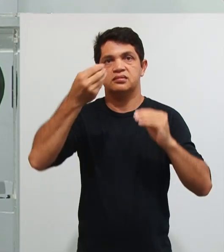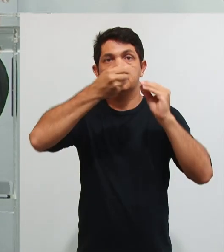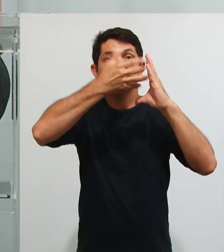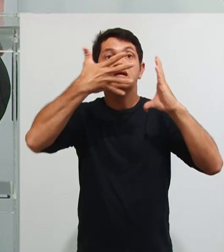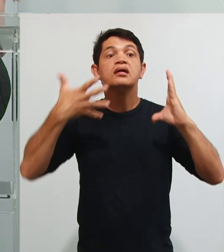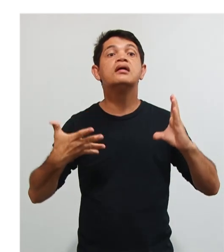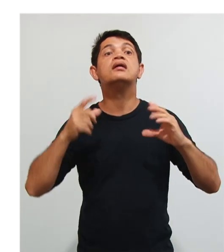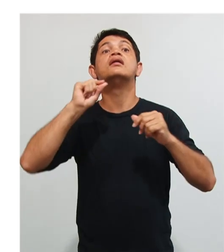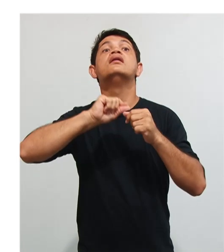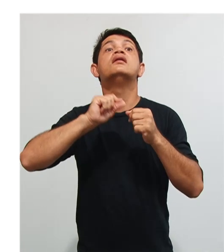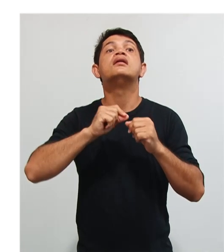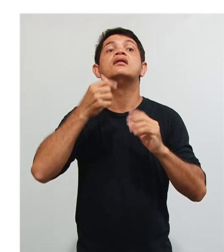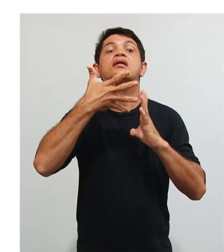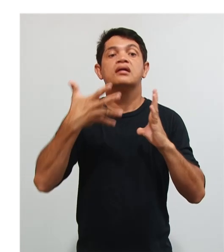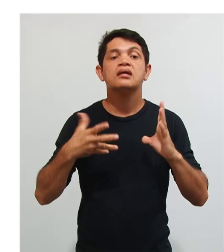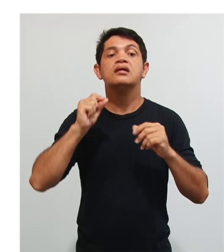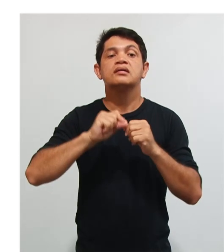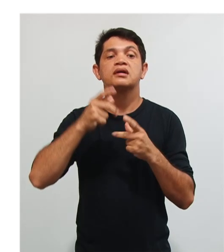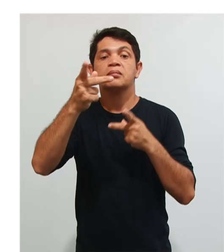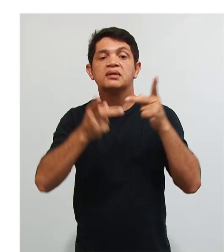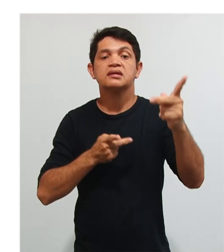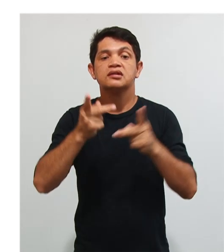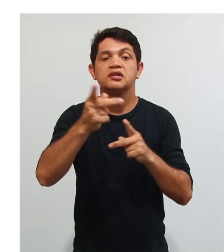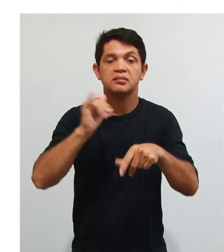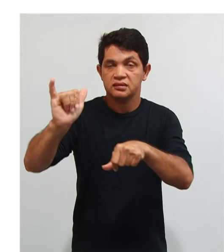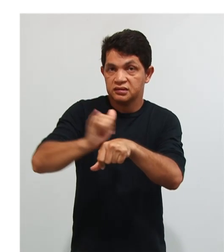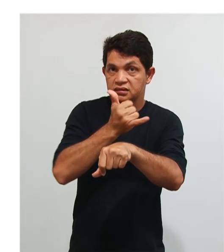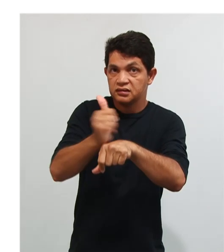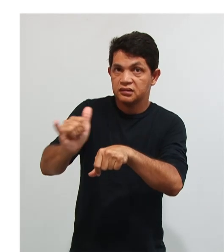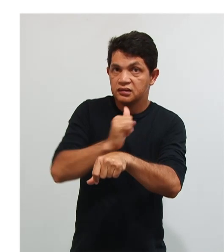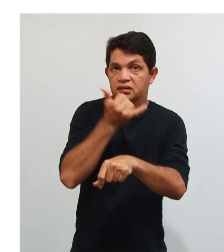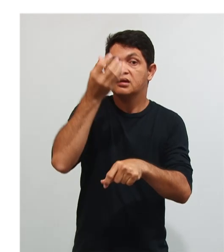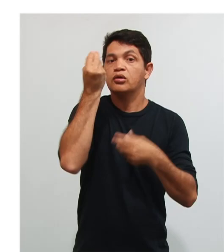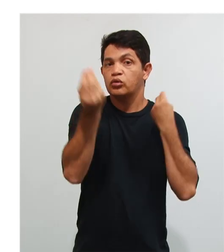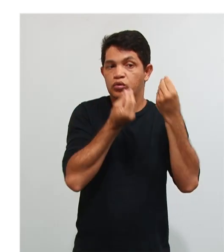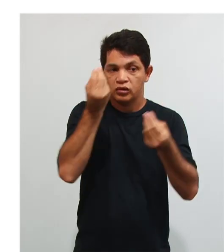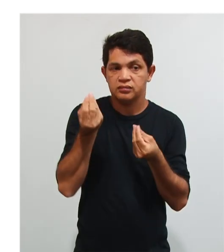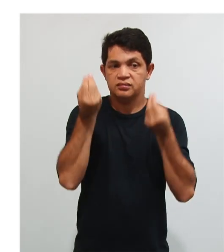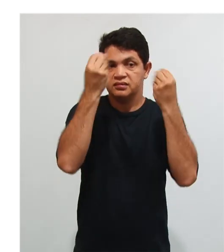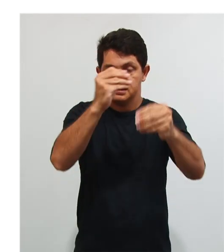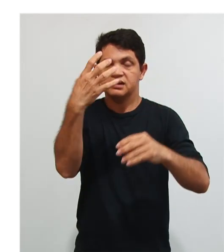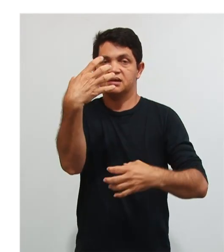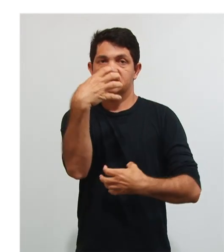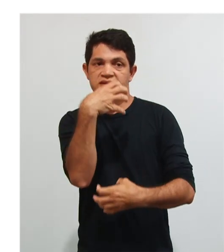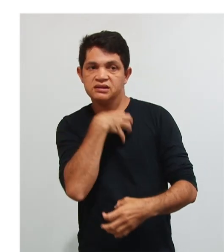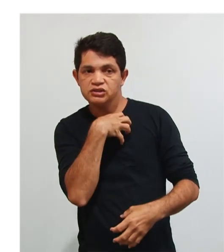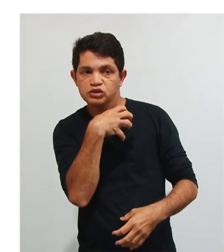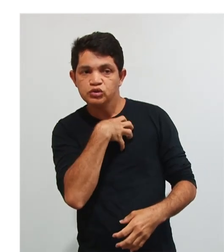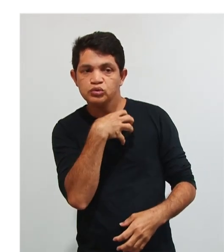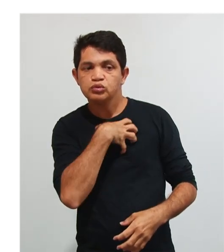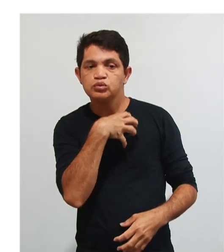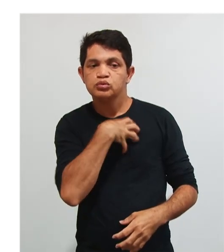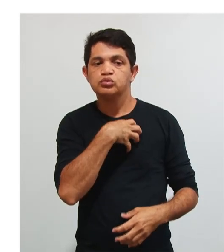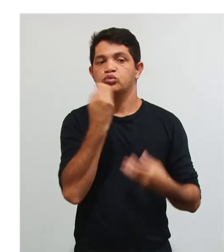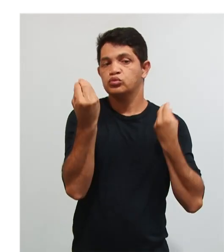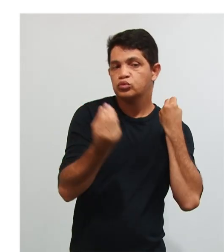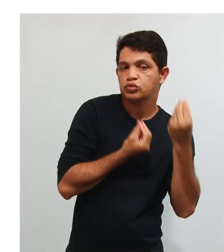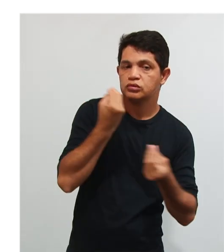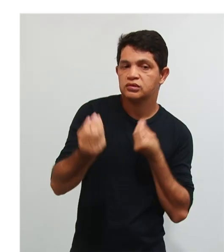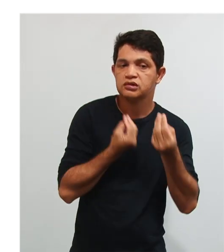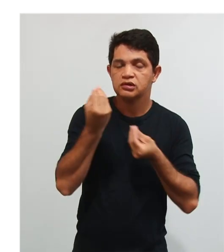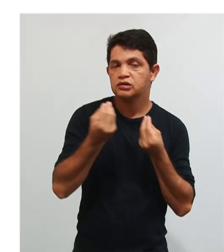Creuza? Componentes esses que nós distribuímos aqui em 3 frações. A primeira fração é o sentido